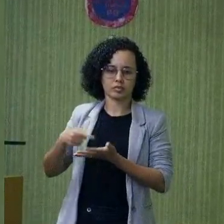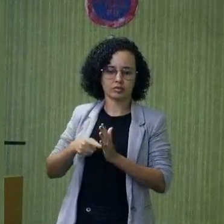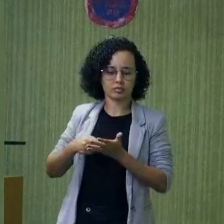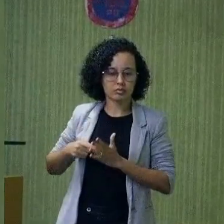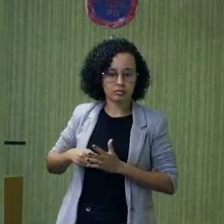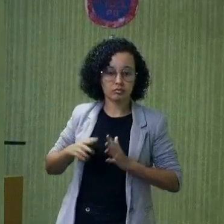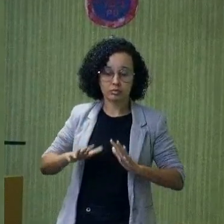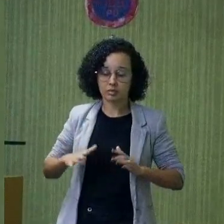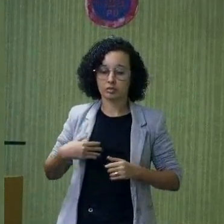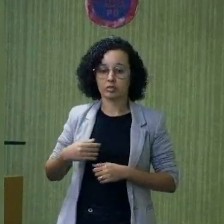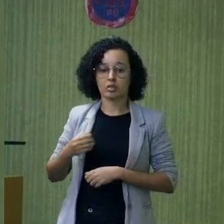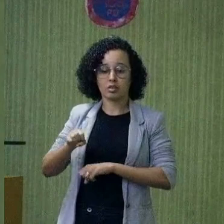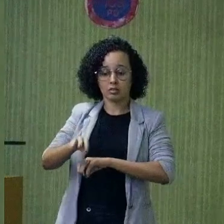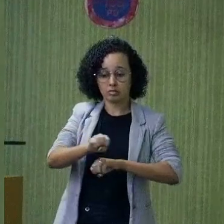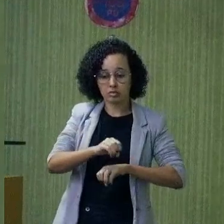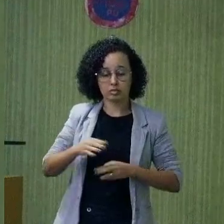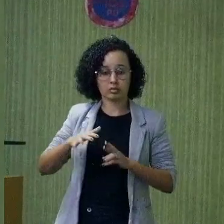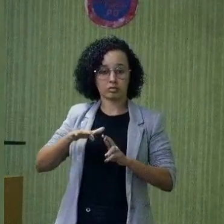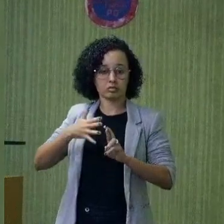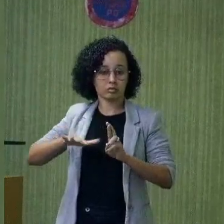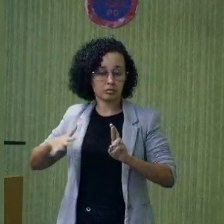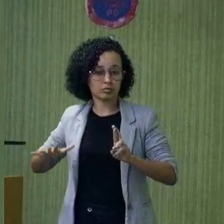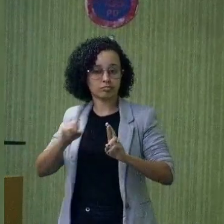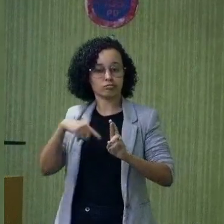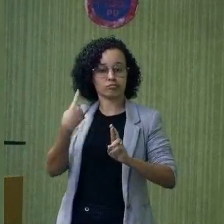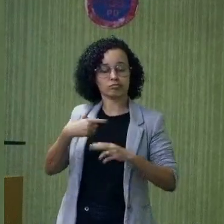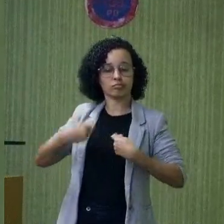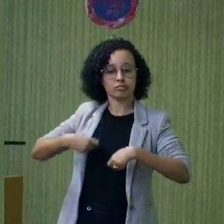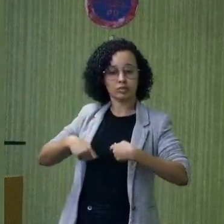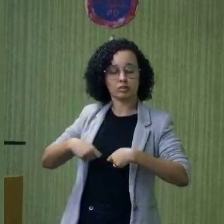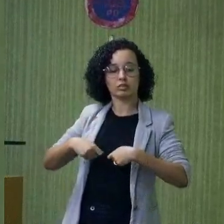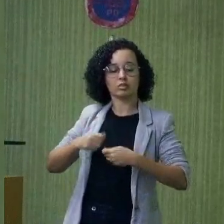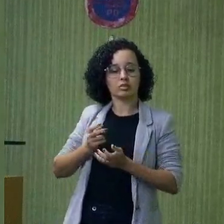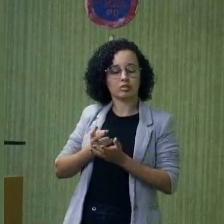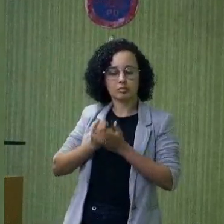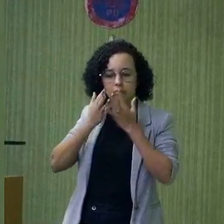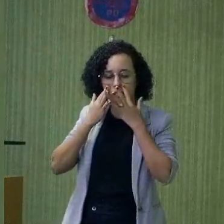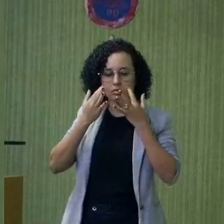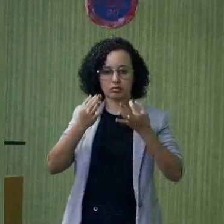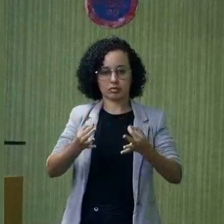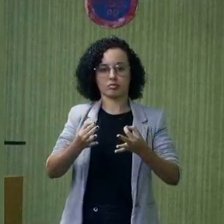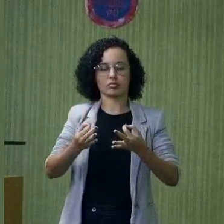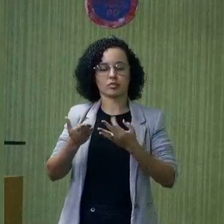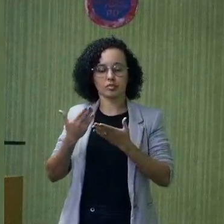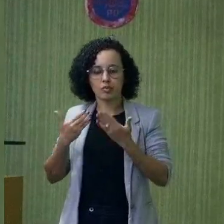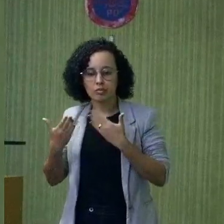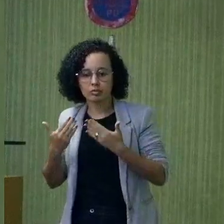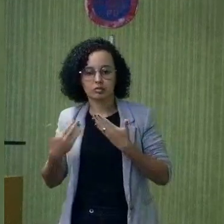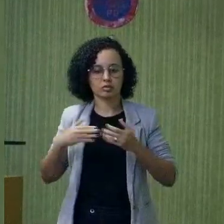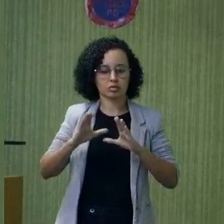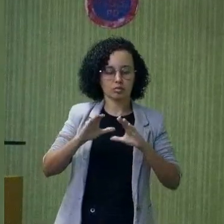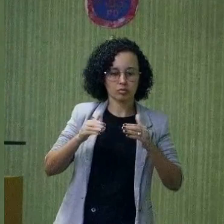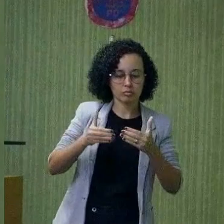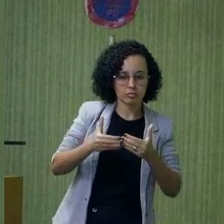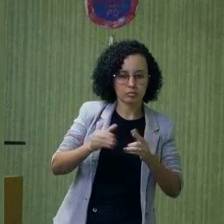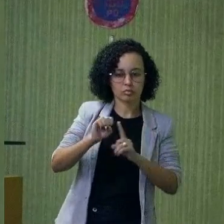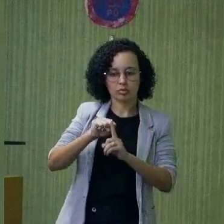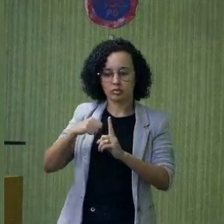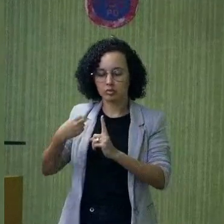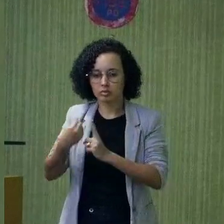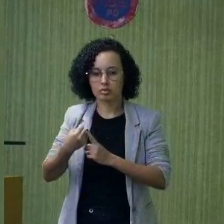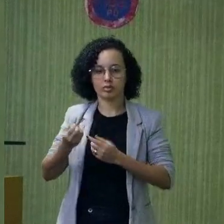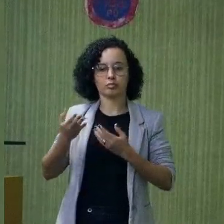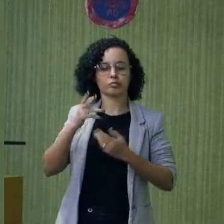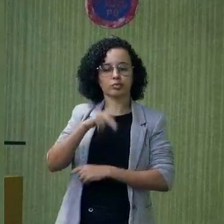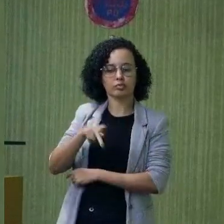Ribeirinha que a gente tem que sempre estar ali atendo né para conversar com a comunidade para conversar com os